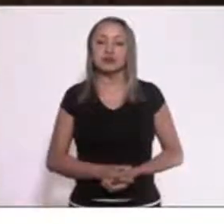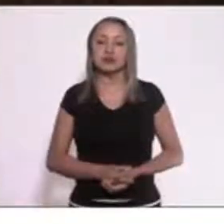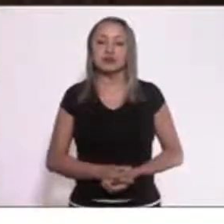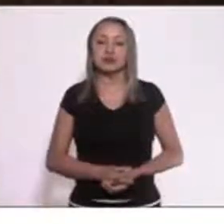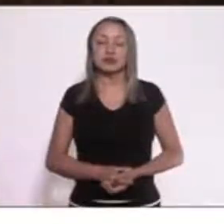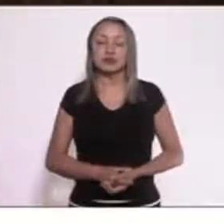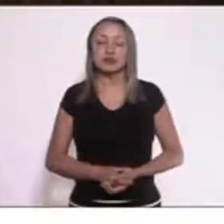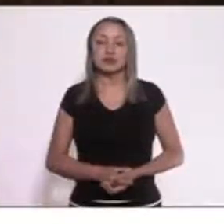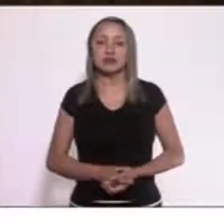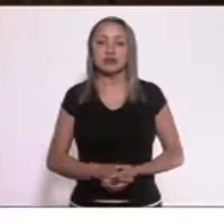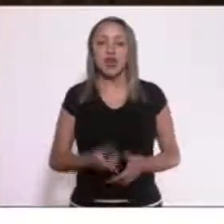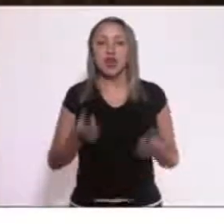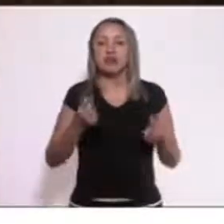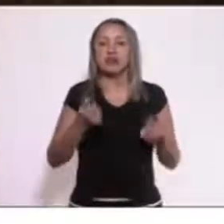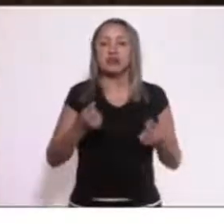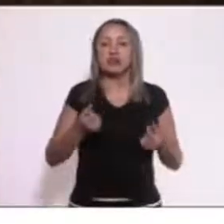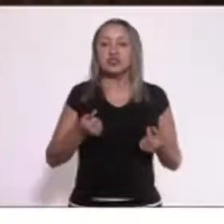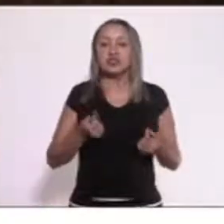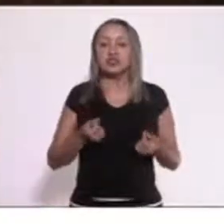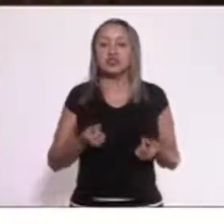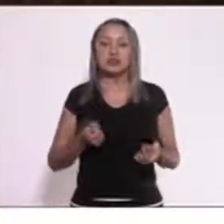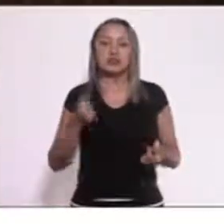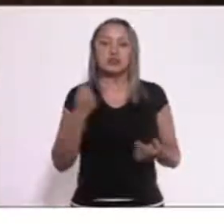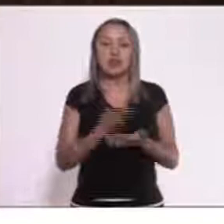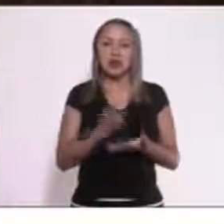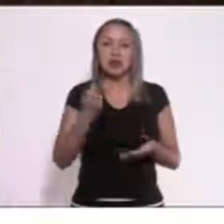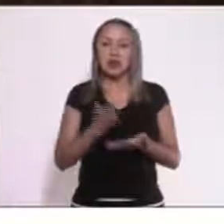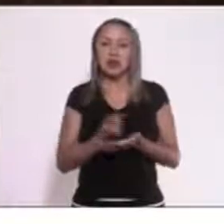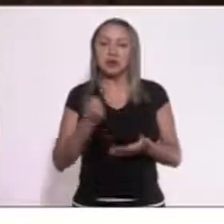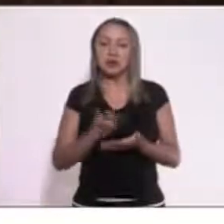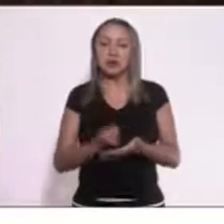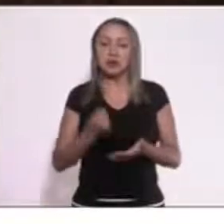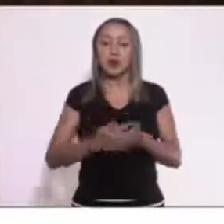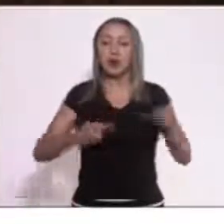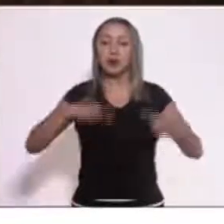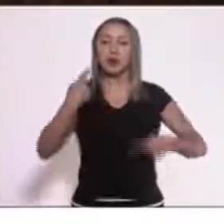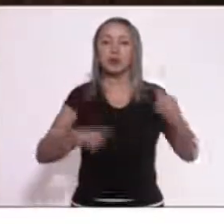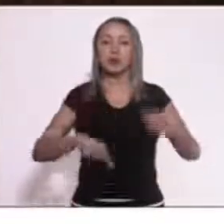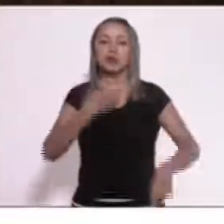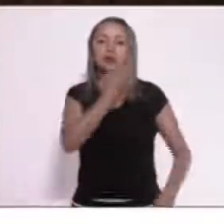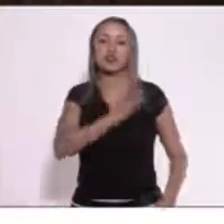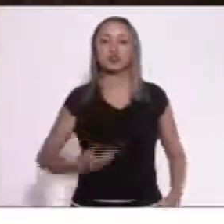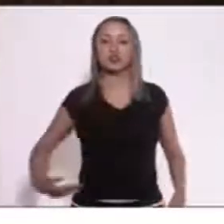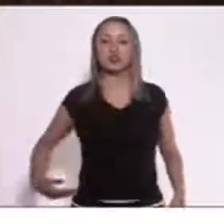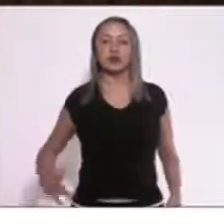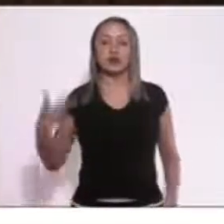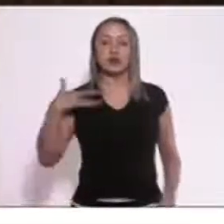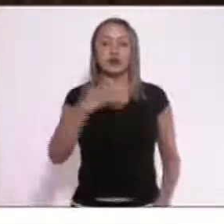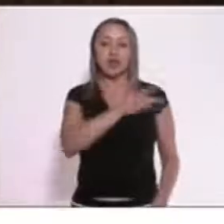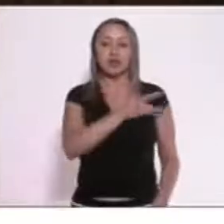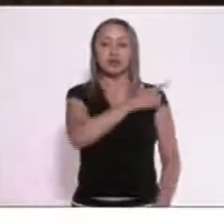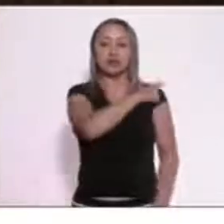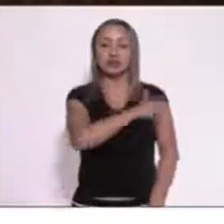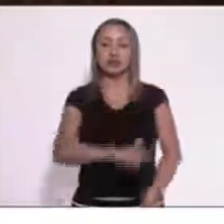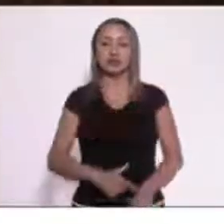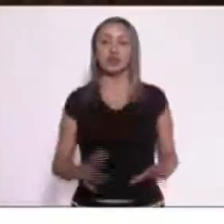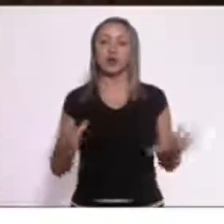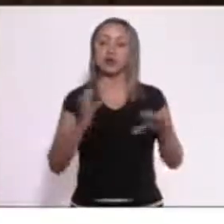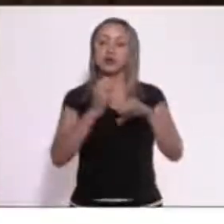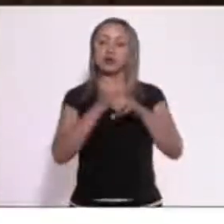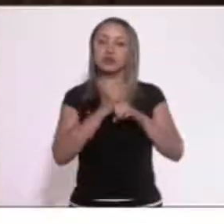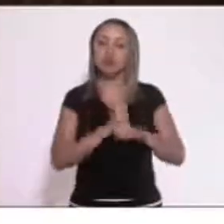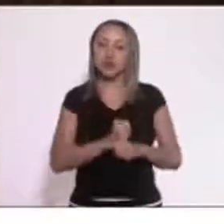para, até agora, o dinheiro gasto na política pública da saúde, na política pública da educação, somados,